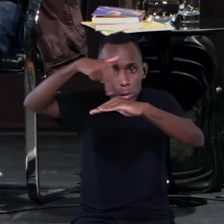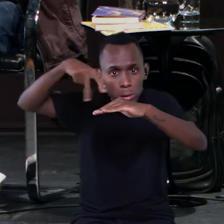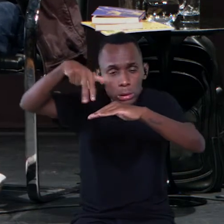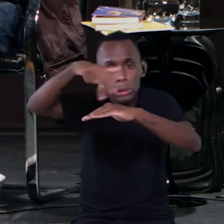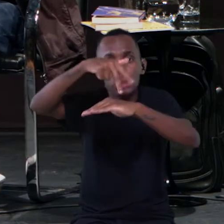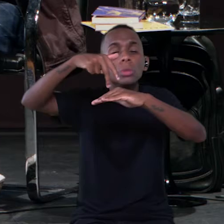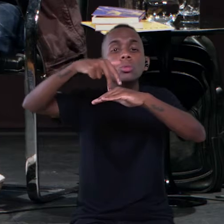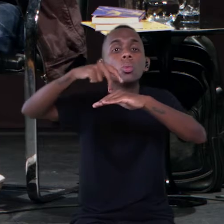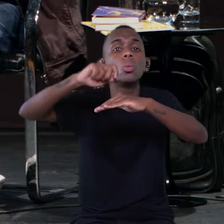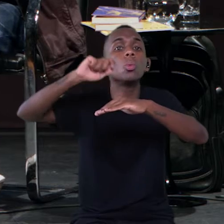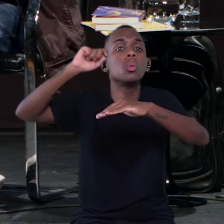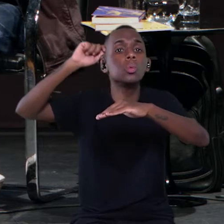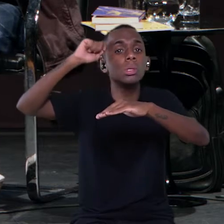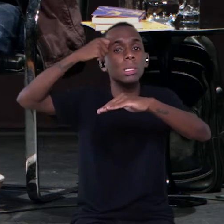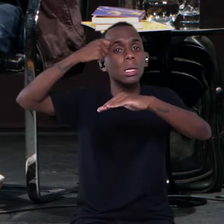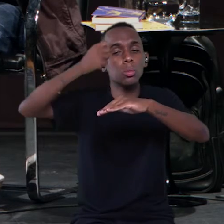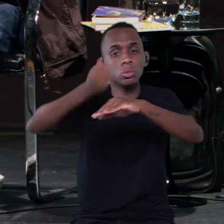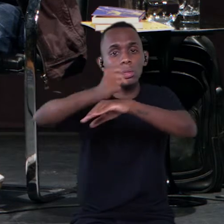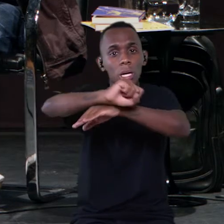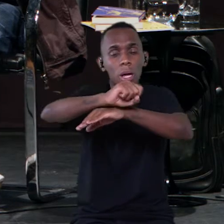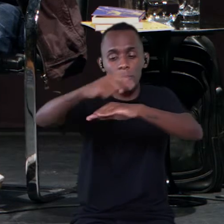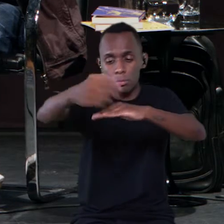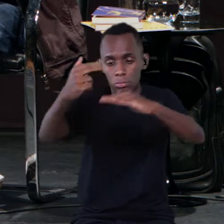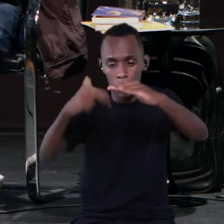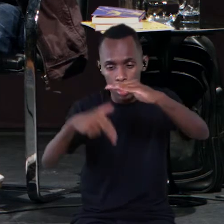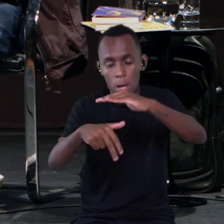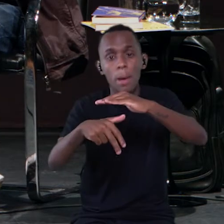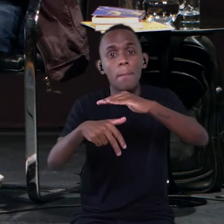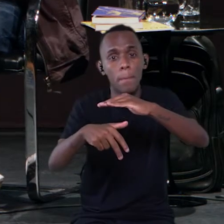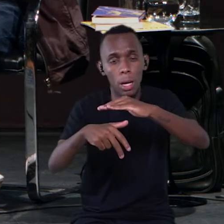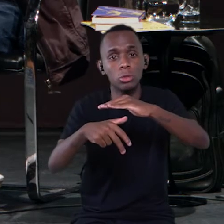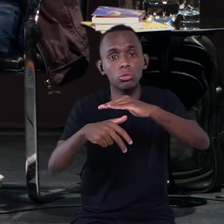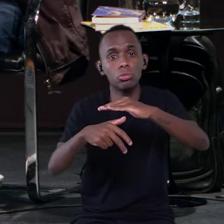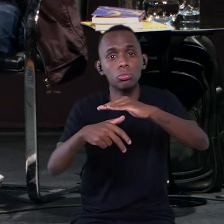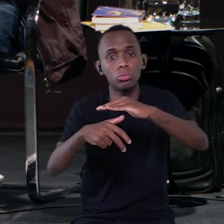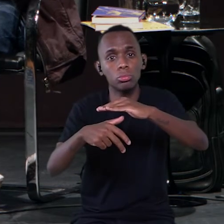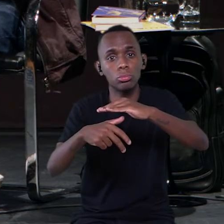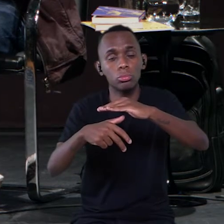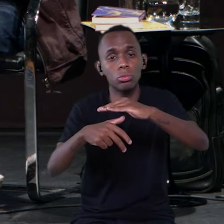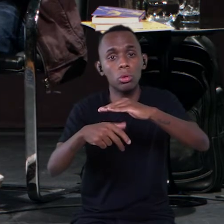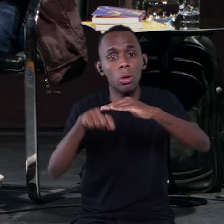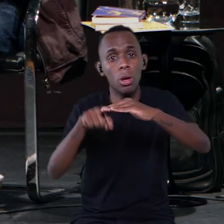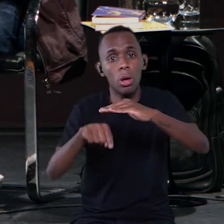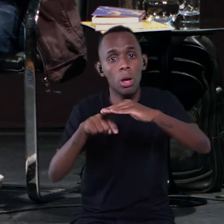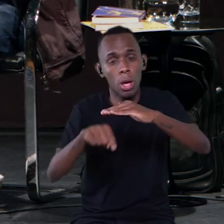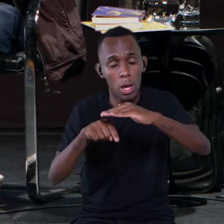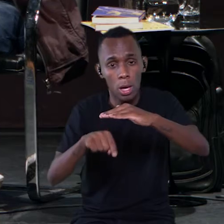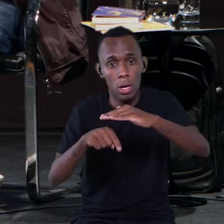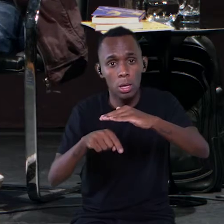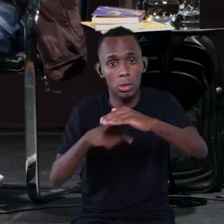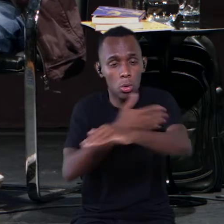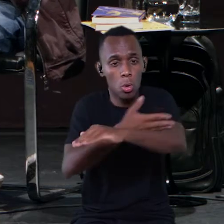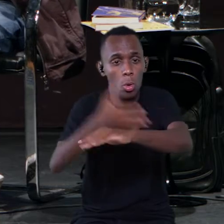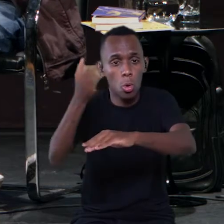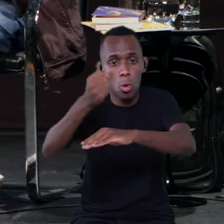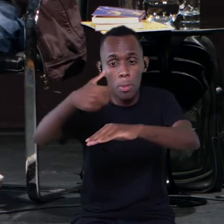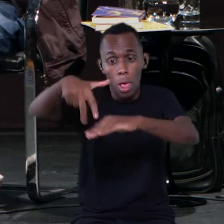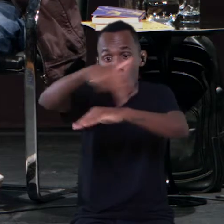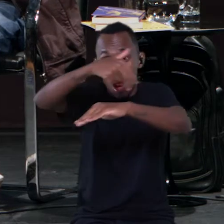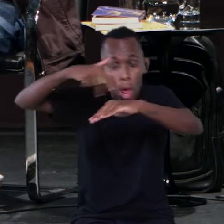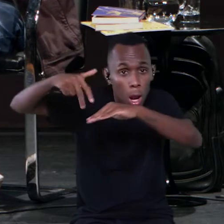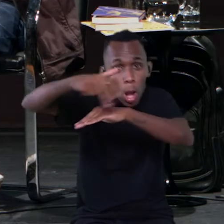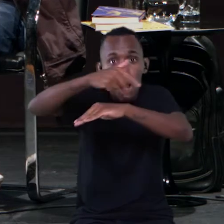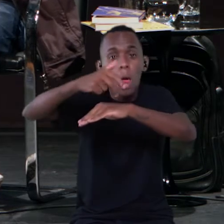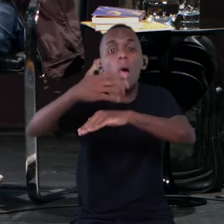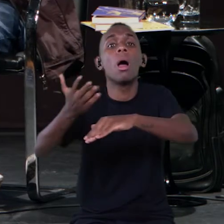da noite. Por quê? Porque os escravos embaixo da sala de jantar traziam o calor que eles precisavam.